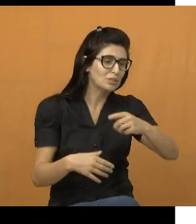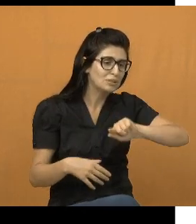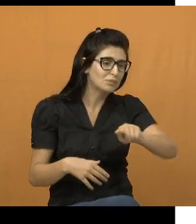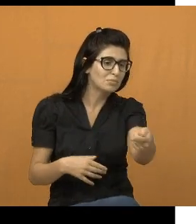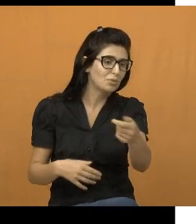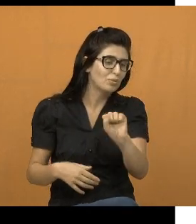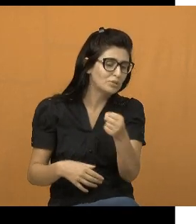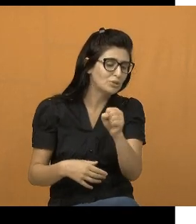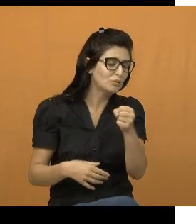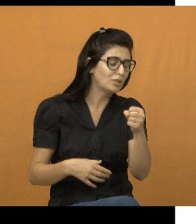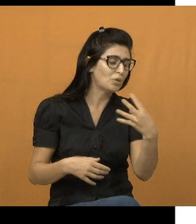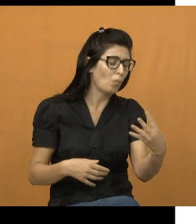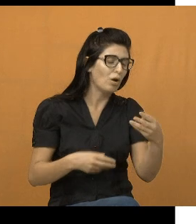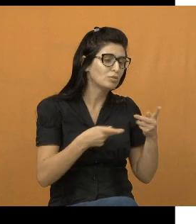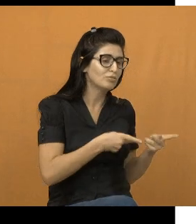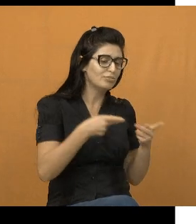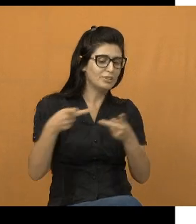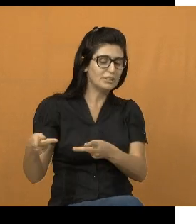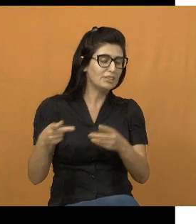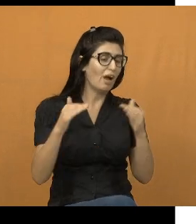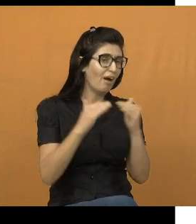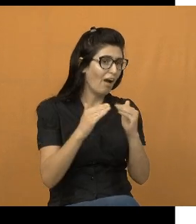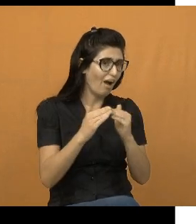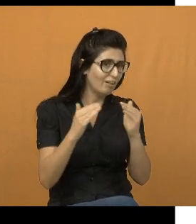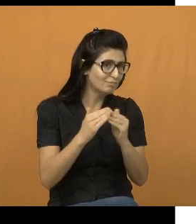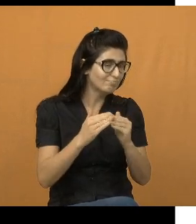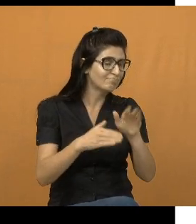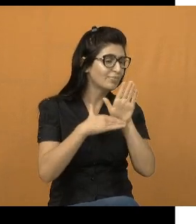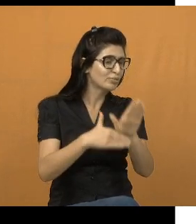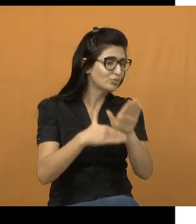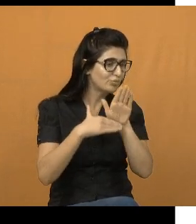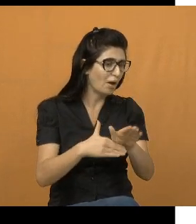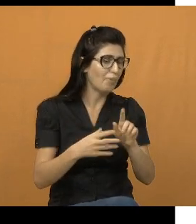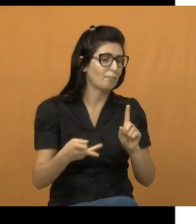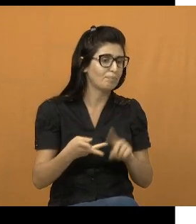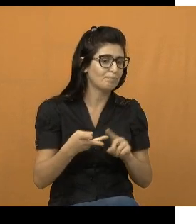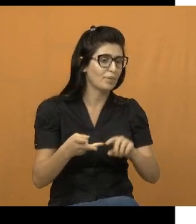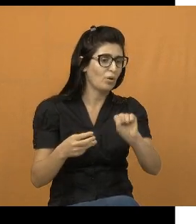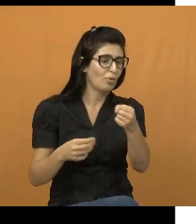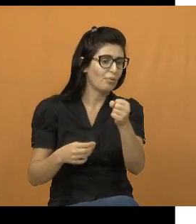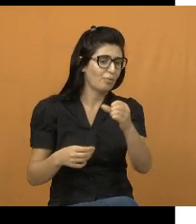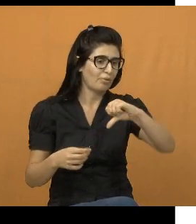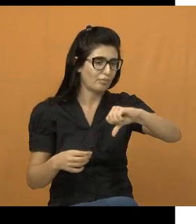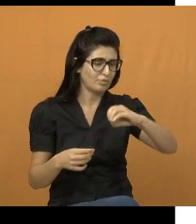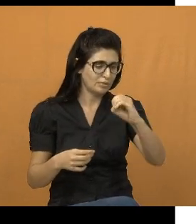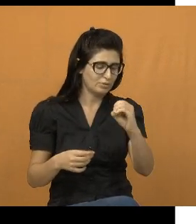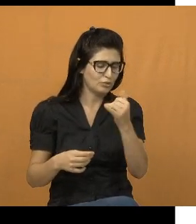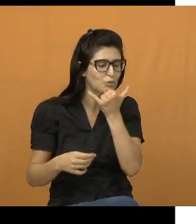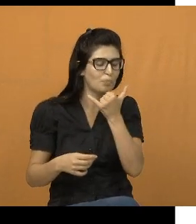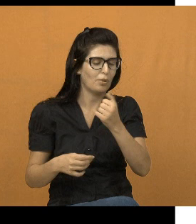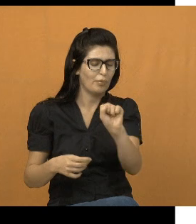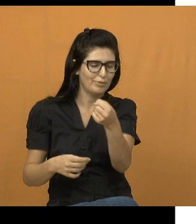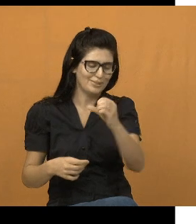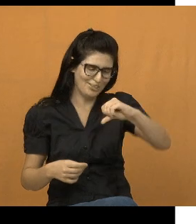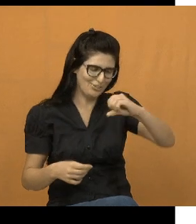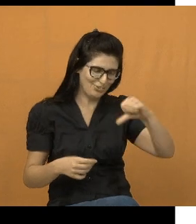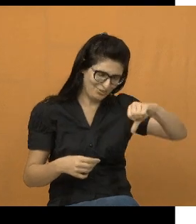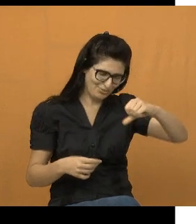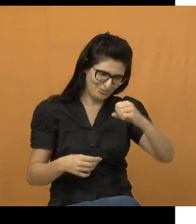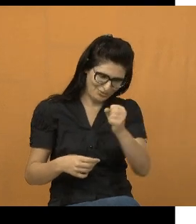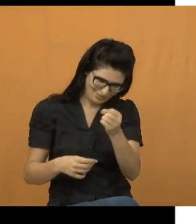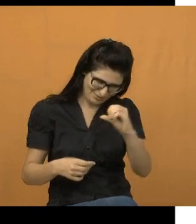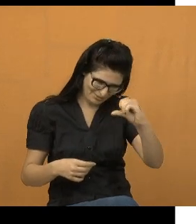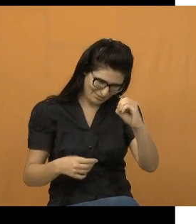3.884 visitas e atendimentos domiciliares, 809 atendimentos de fisioterapia,